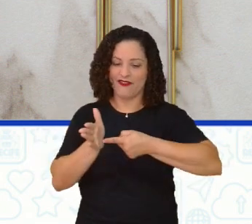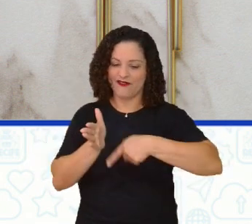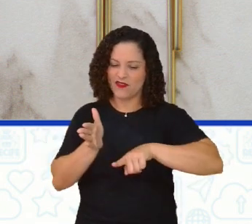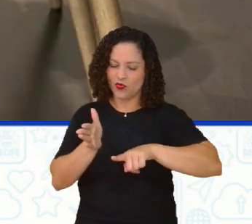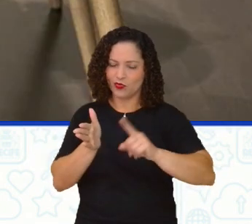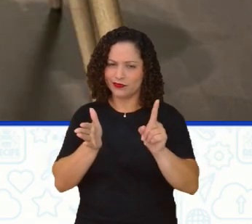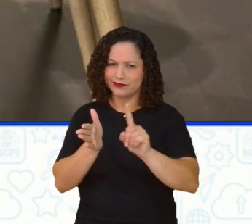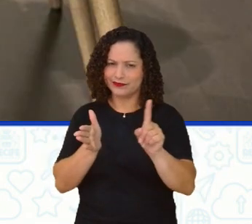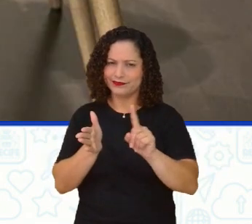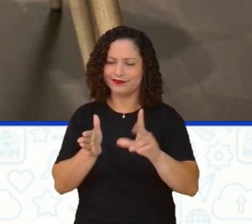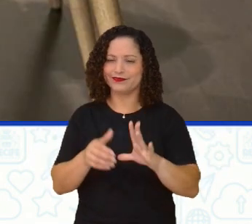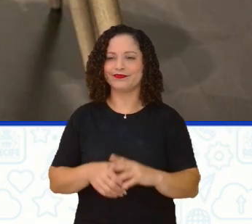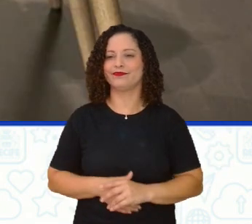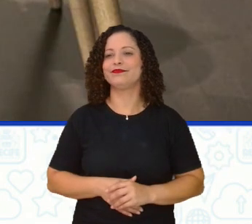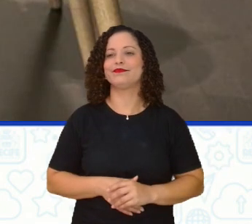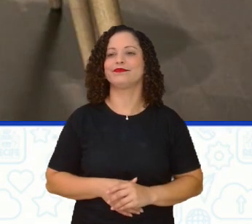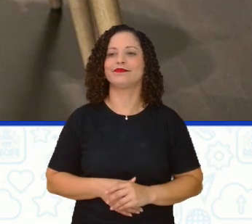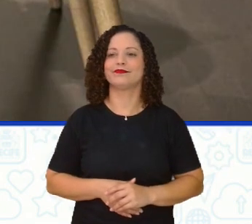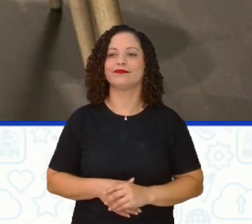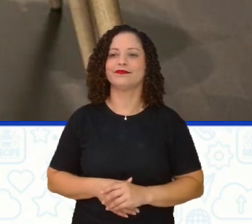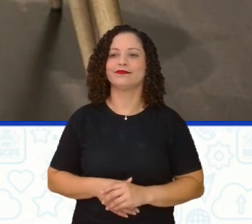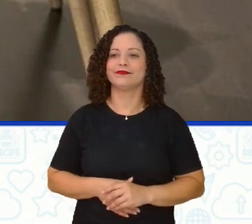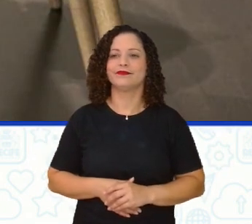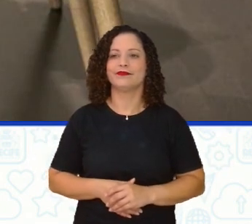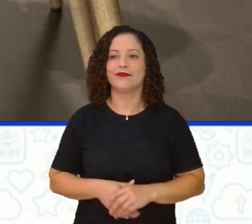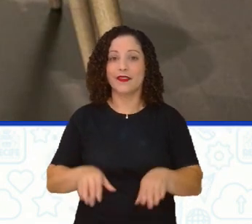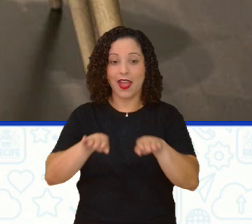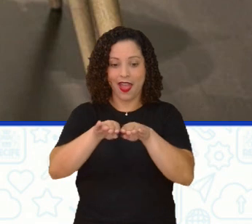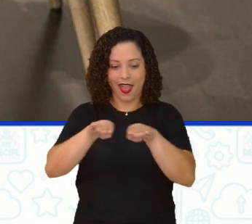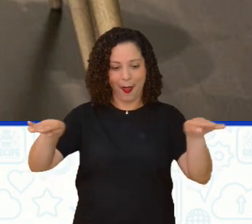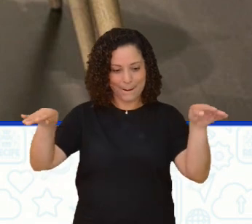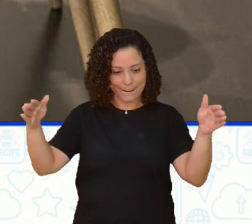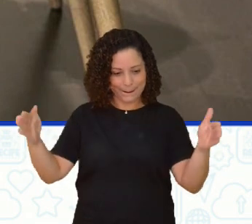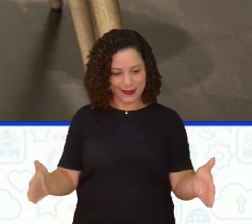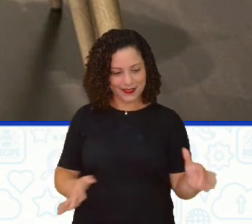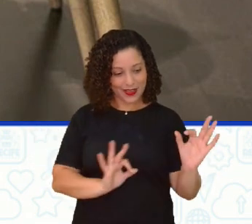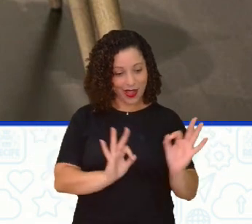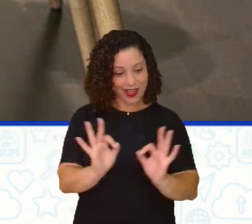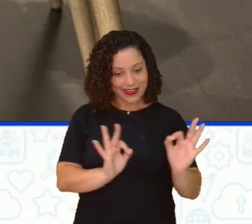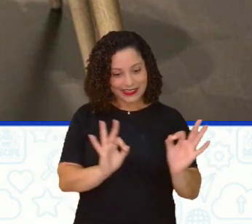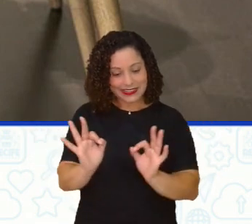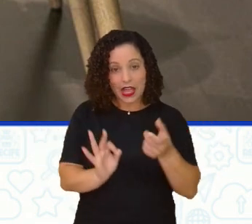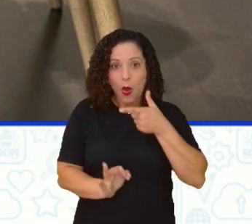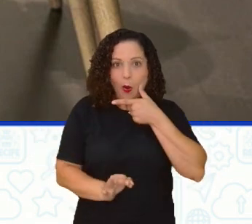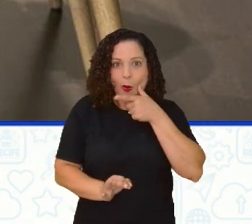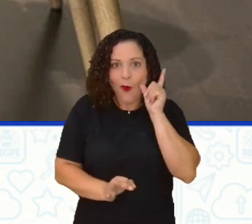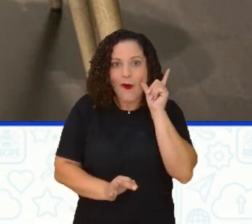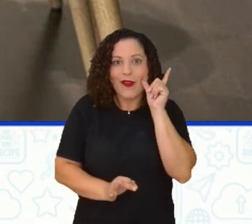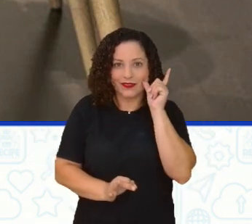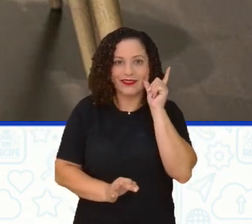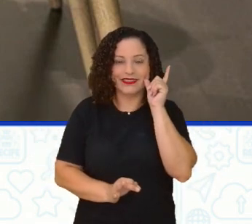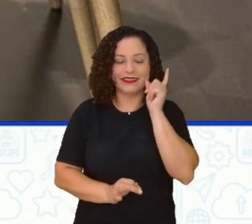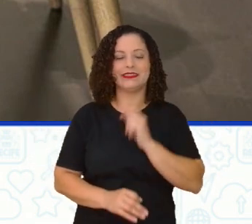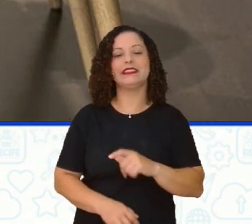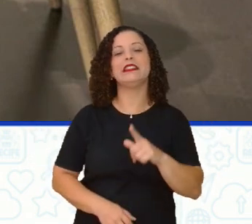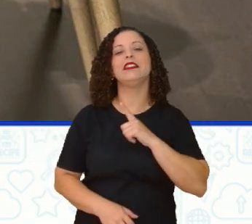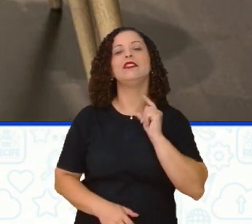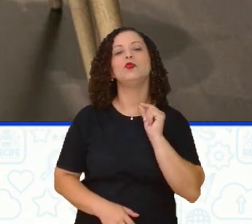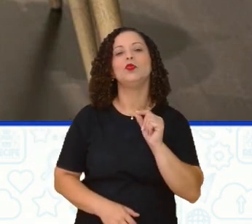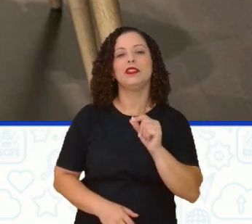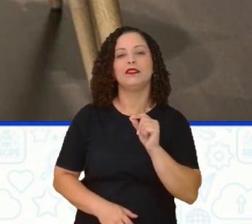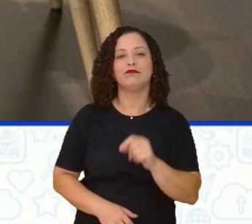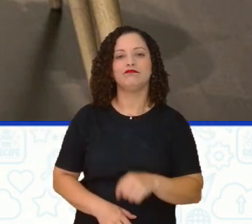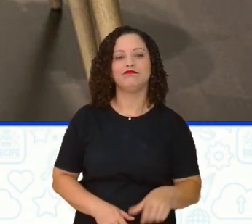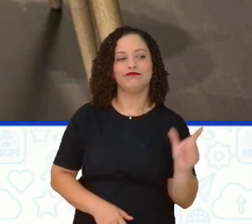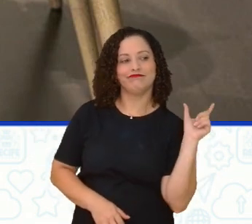vírgula. E aí a mesa está arrumada desde ontem. Temos aí, não é? O advérbio no